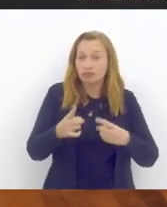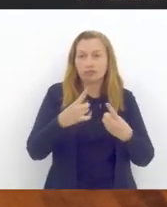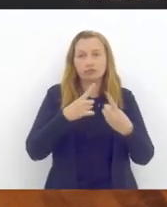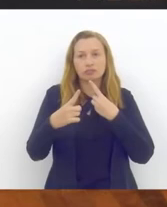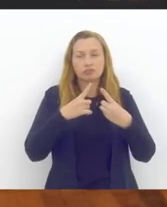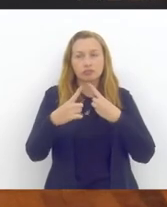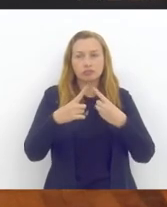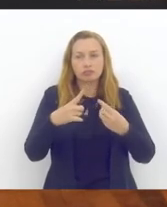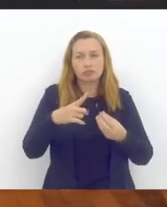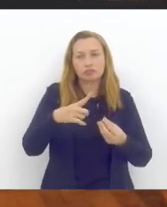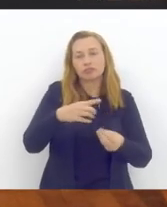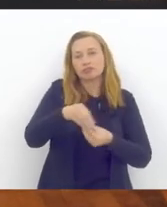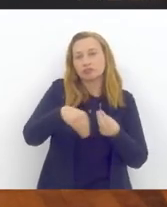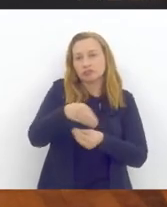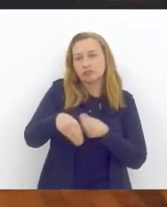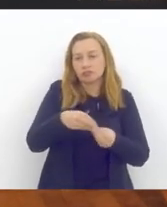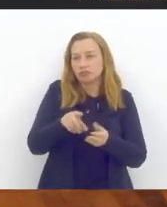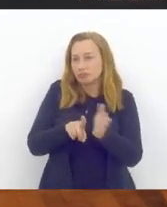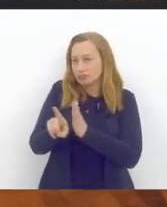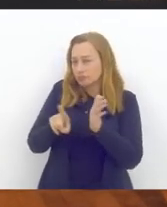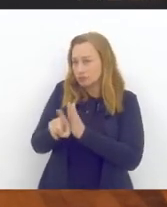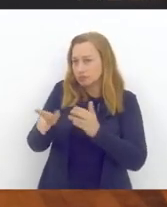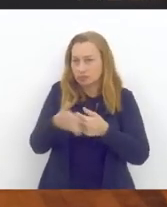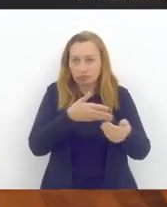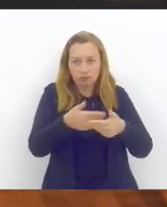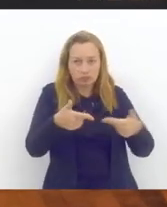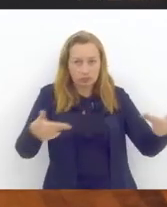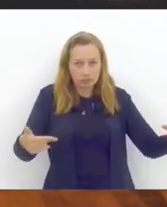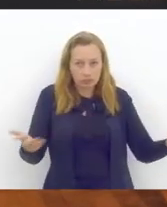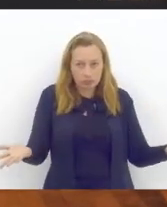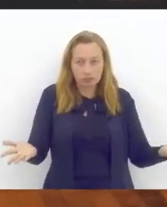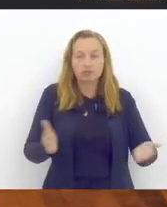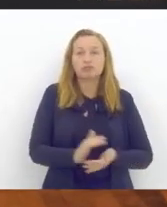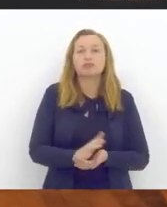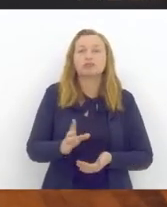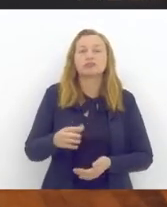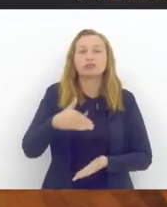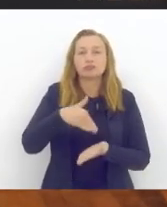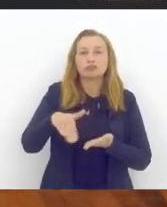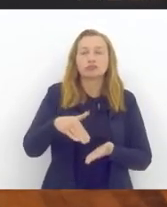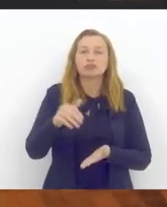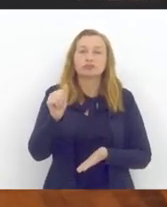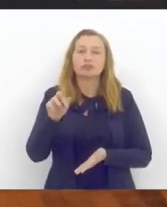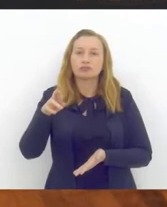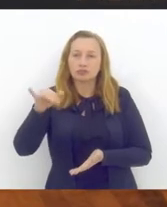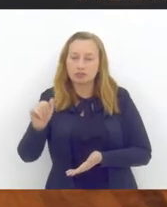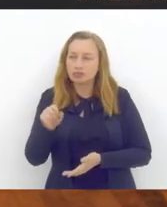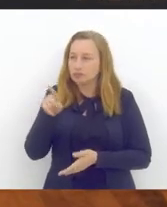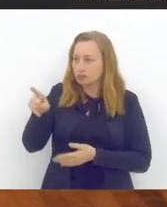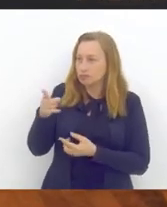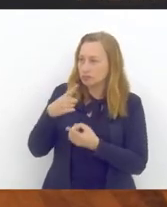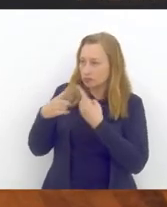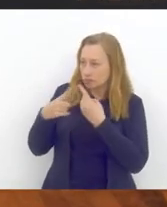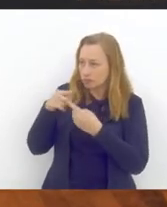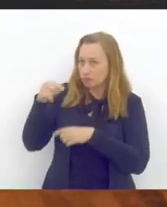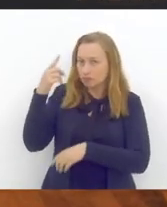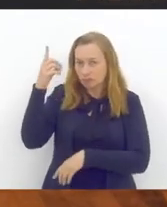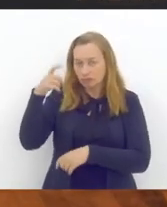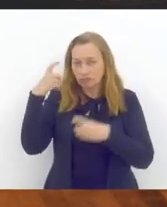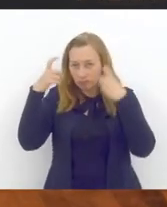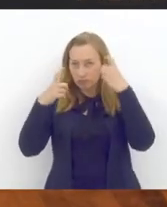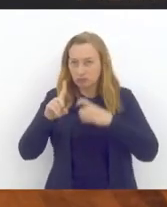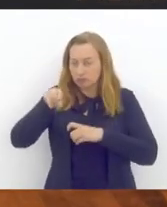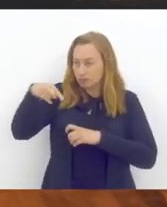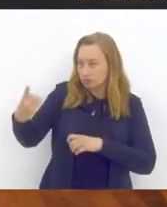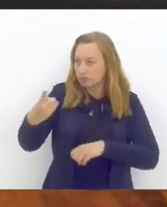Sim. O senhor tem direito de perguntar o que quiser vamos e bem lá. Entender a qualquer um. Secretária Andréa, esse debate que te preocupa vai ser feito em